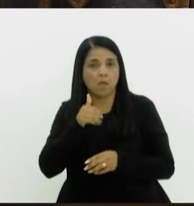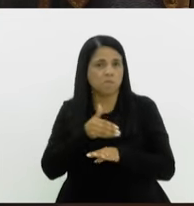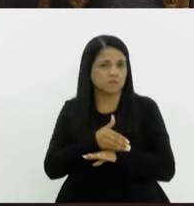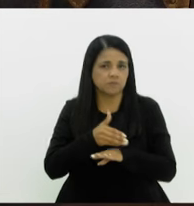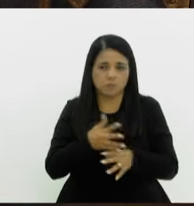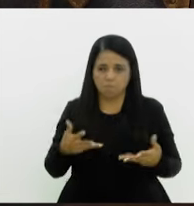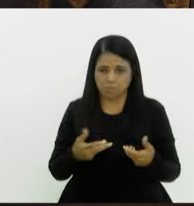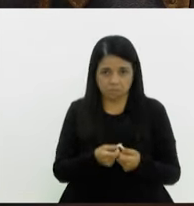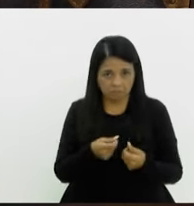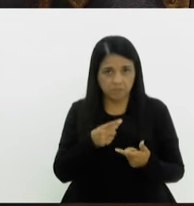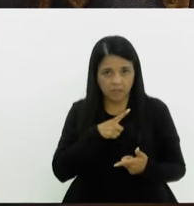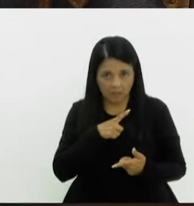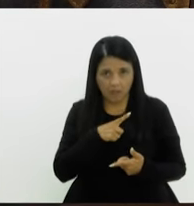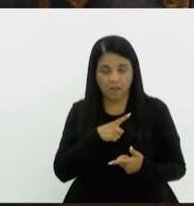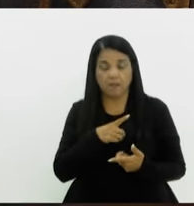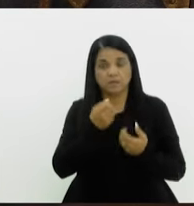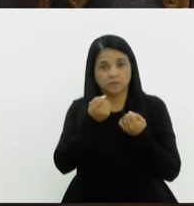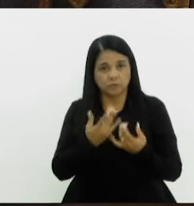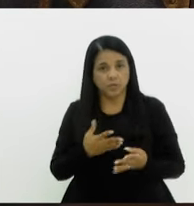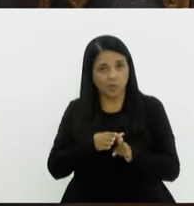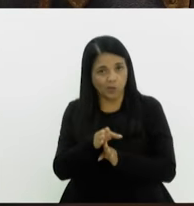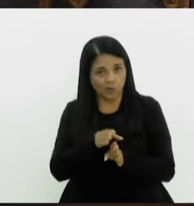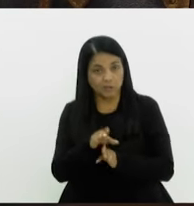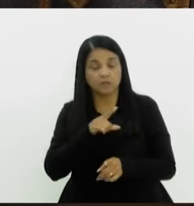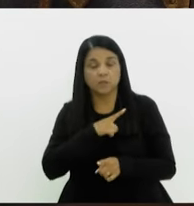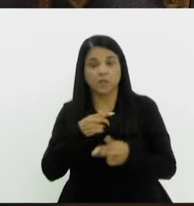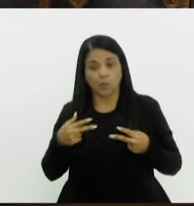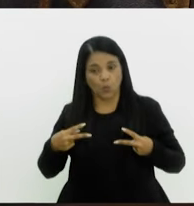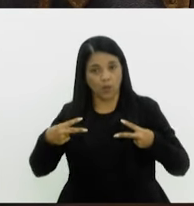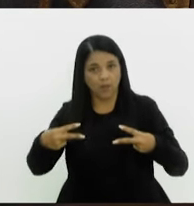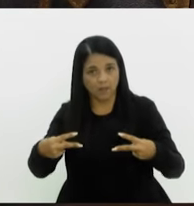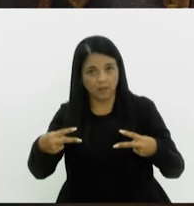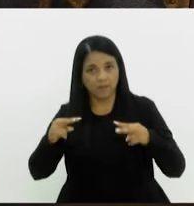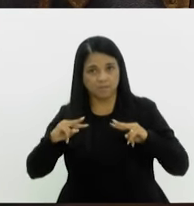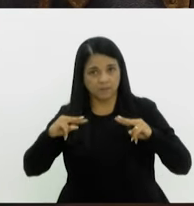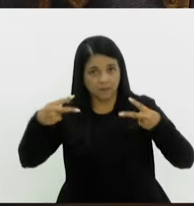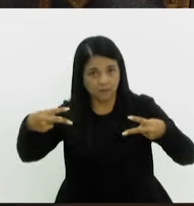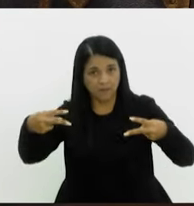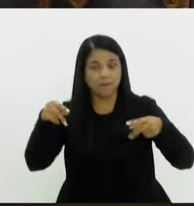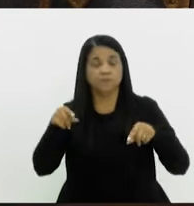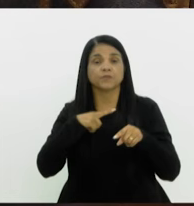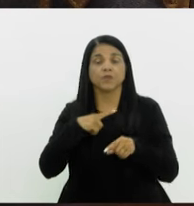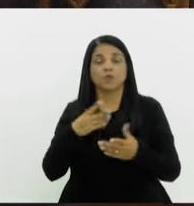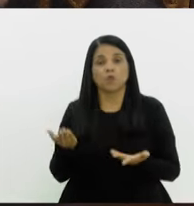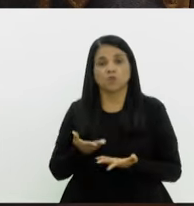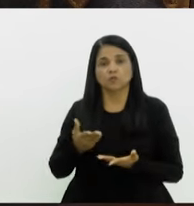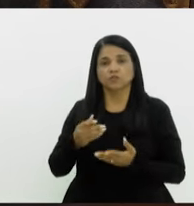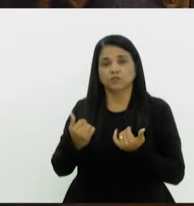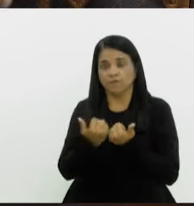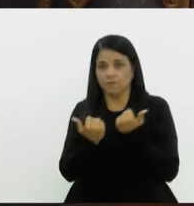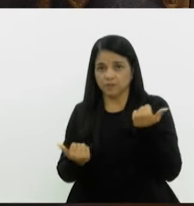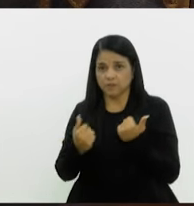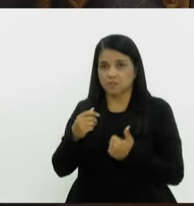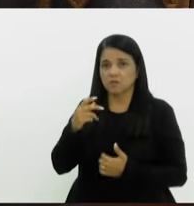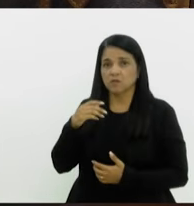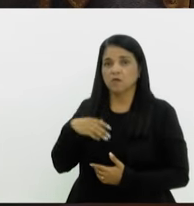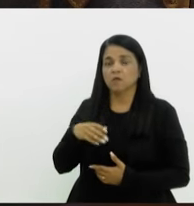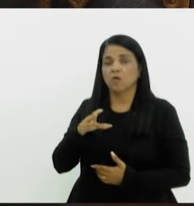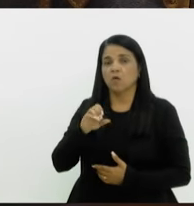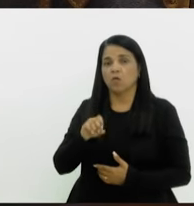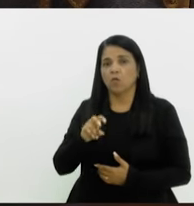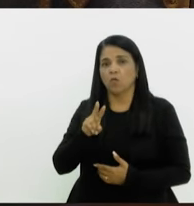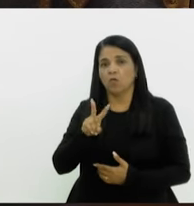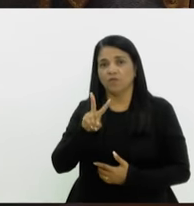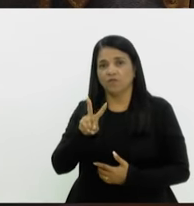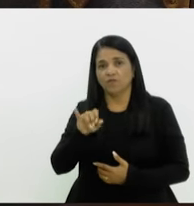ã a ouvidoria também tem um link lá eu sou Hoje tô como vice ouvidora a a desembargadora Cátia é